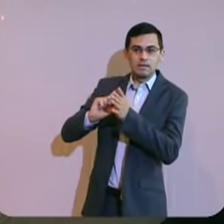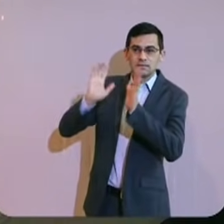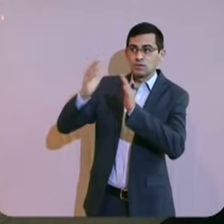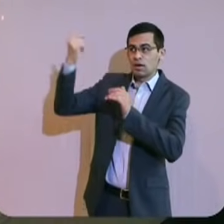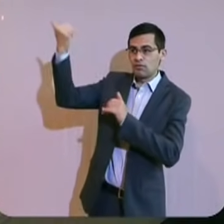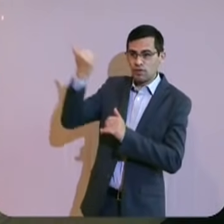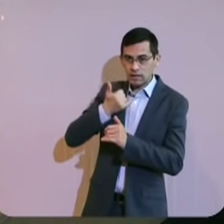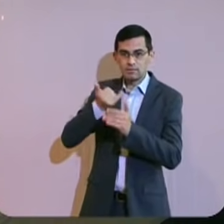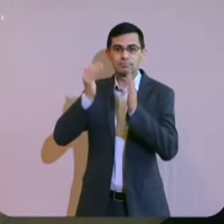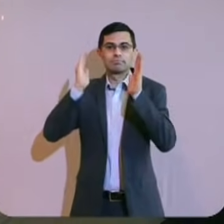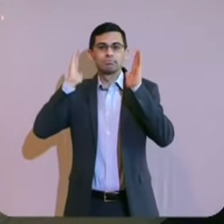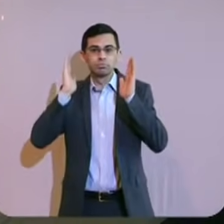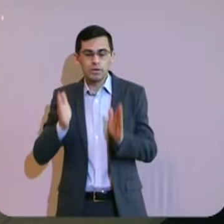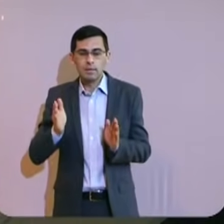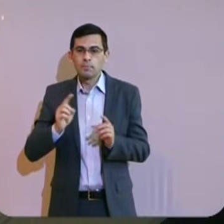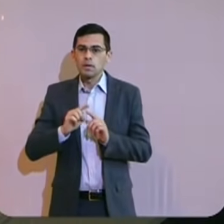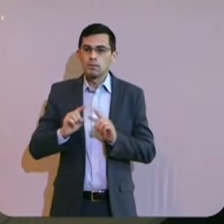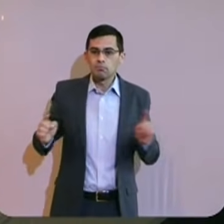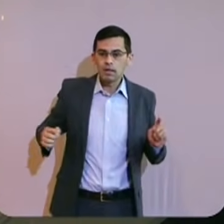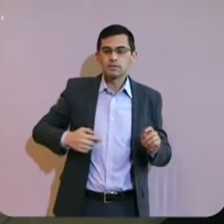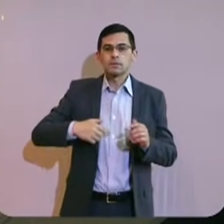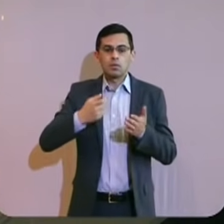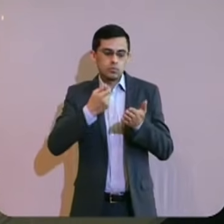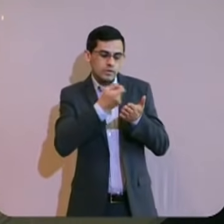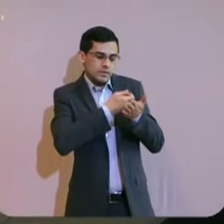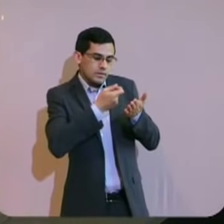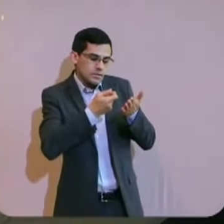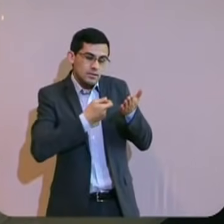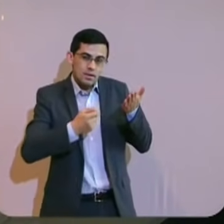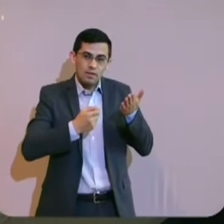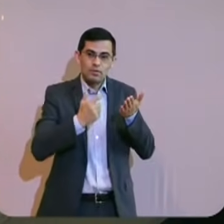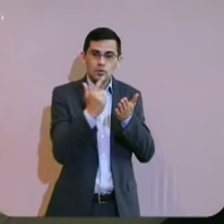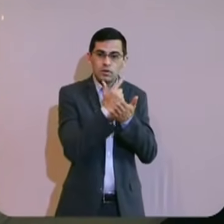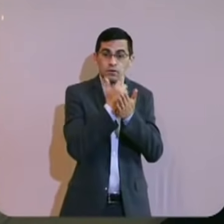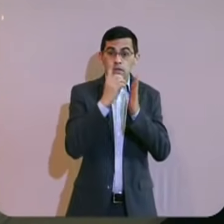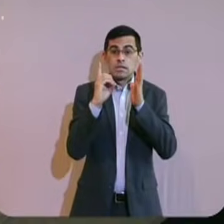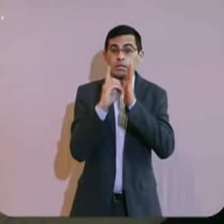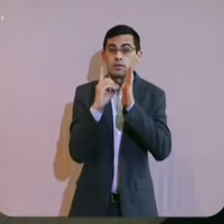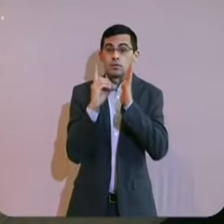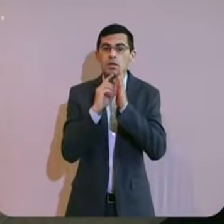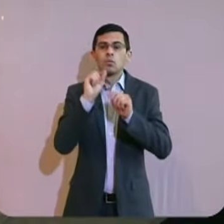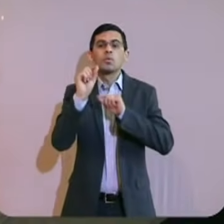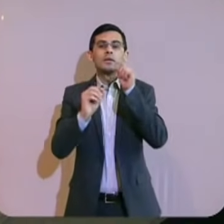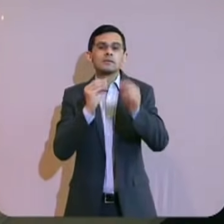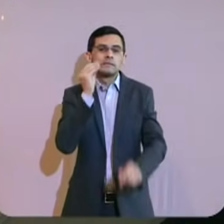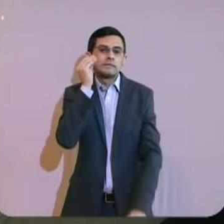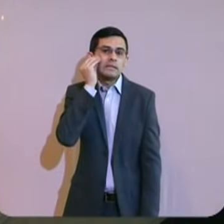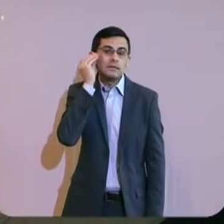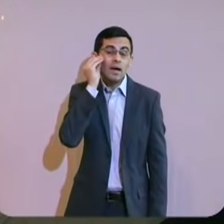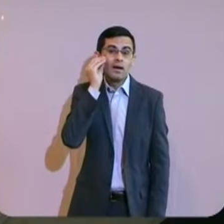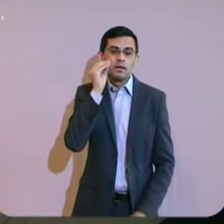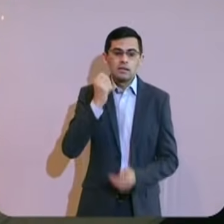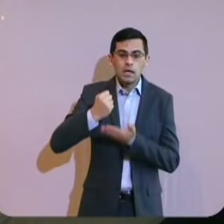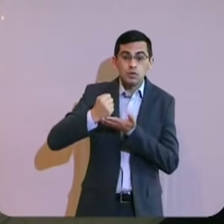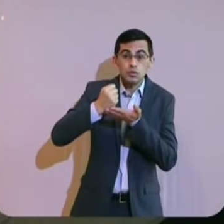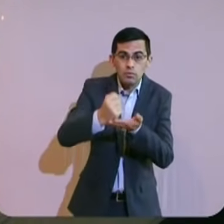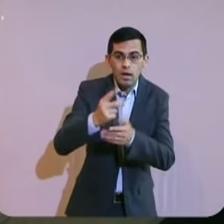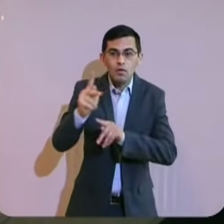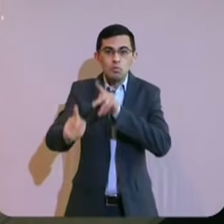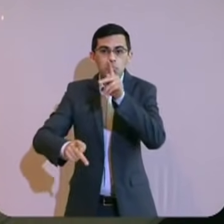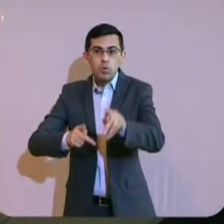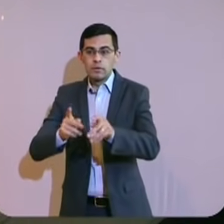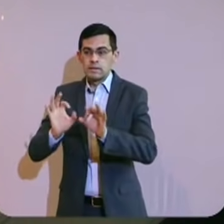havia falado para ele. E então ele escreve o livro de Deuteronômio para tentar ajudar aquele povo a